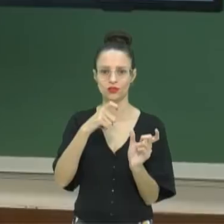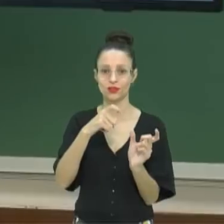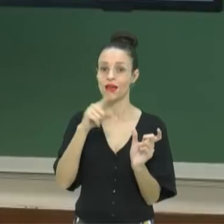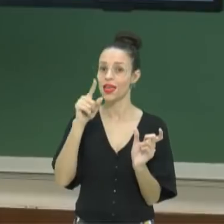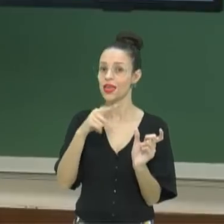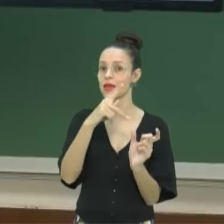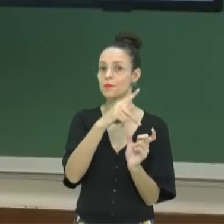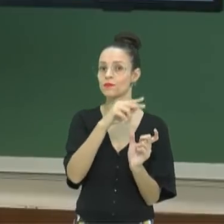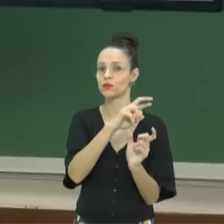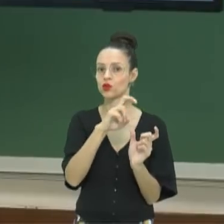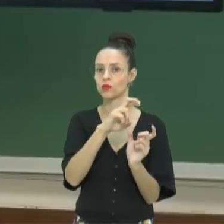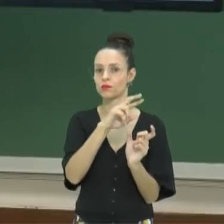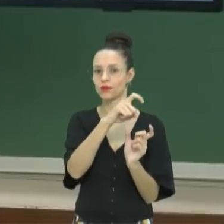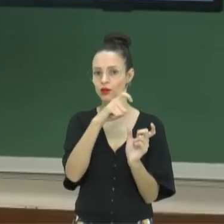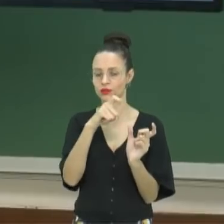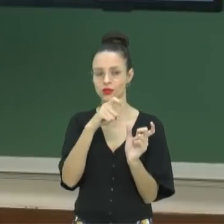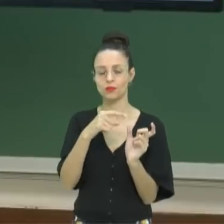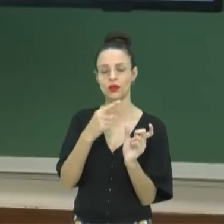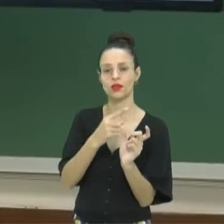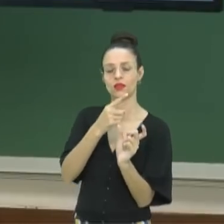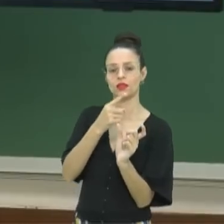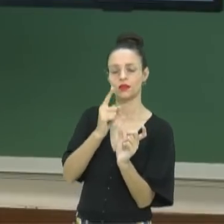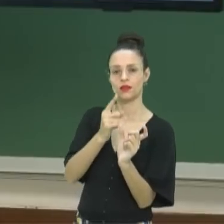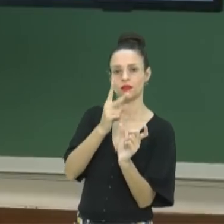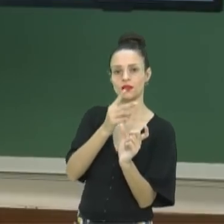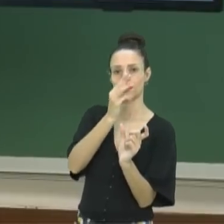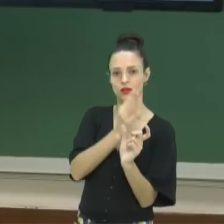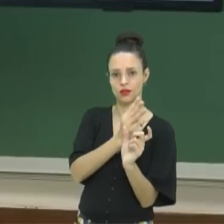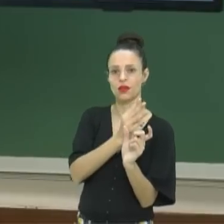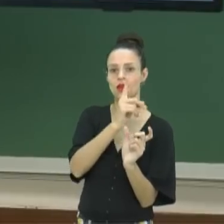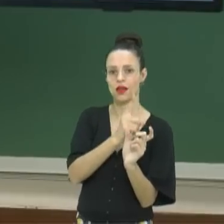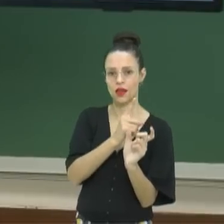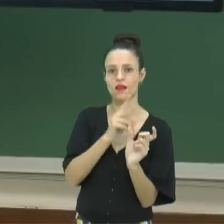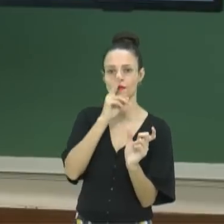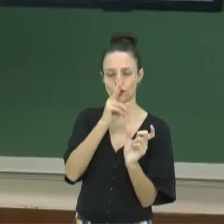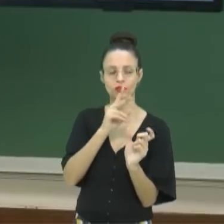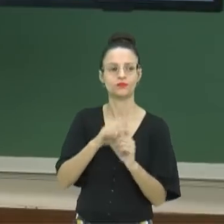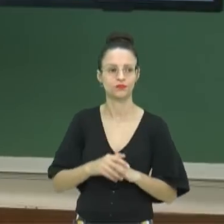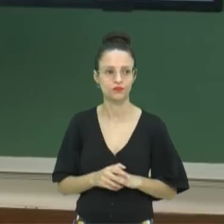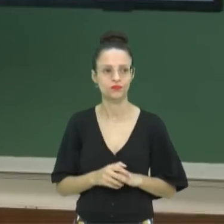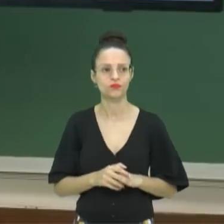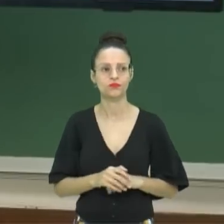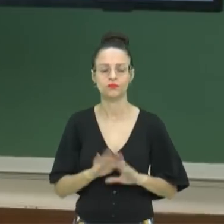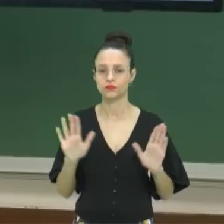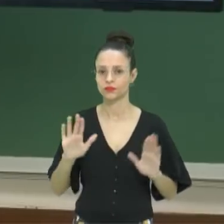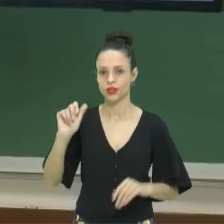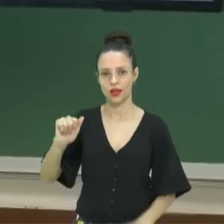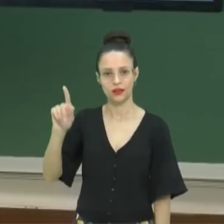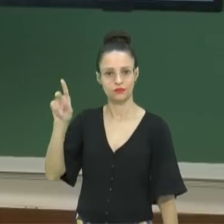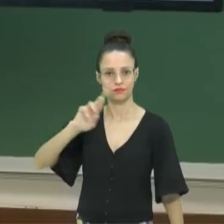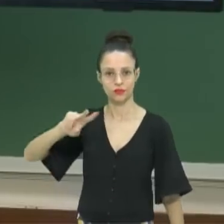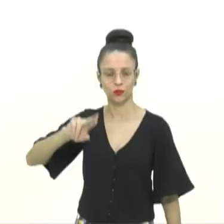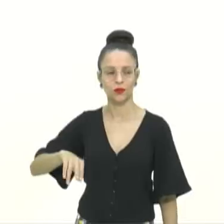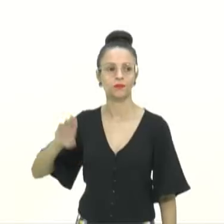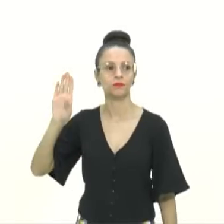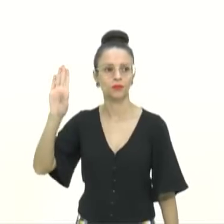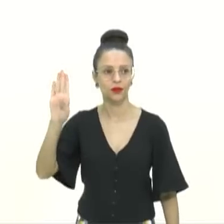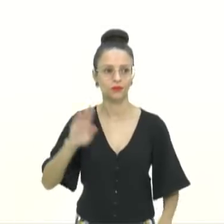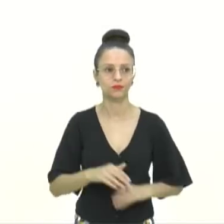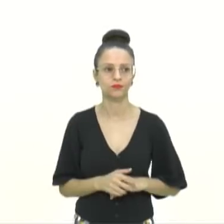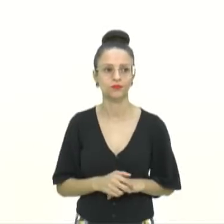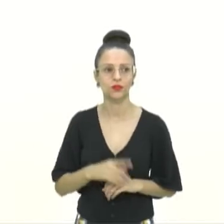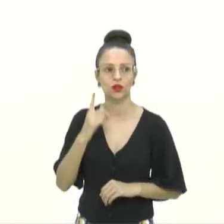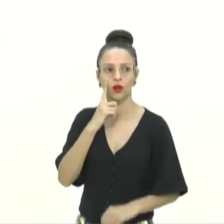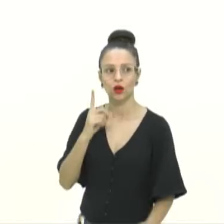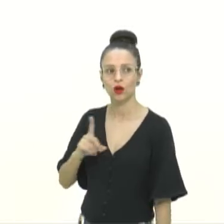uma proparoxítona porque a terceira sílaba de trás para frente, ela está acentuada. Então, a letra A, fora. Letra B.